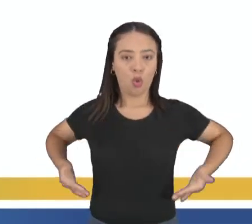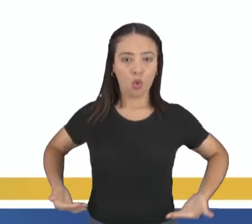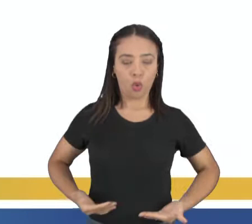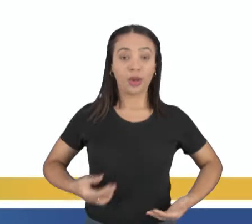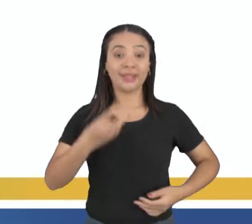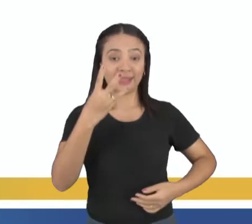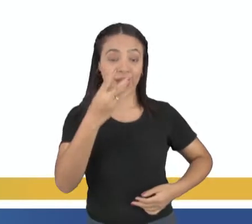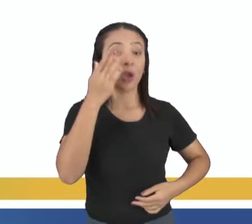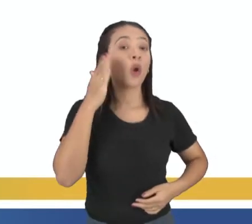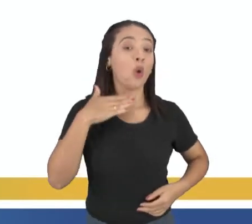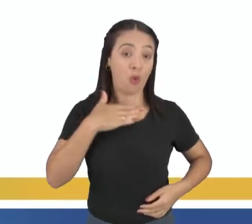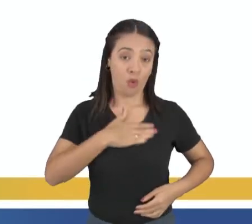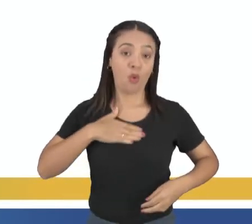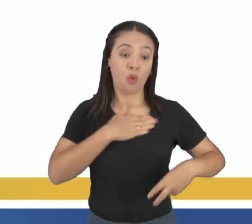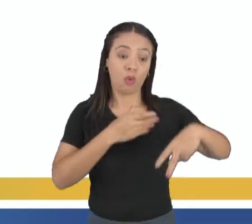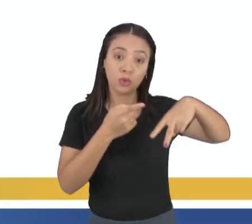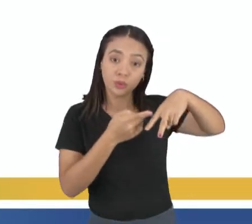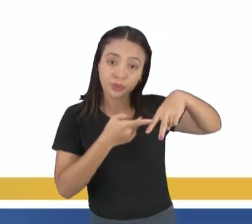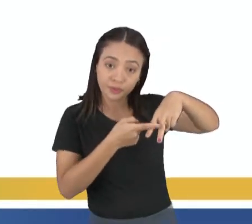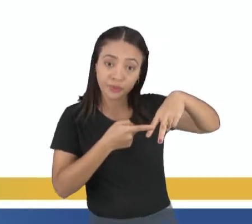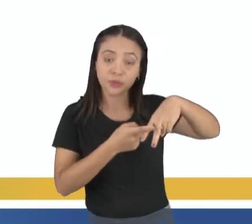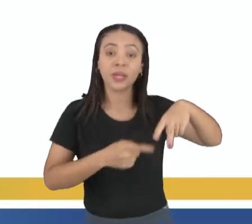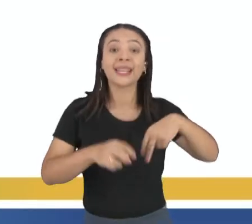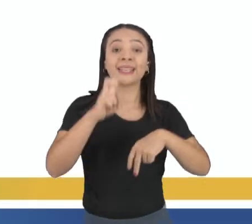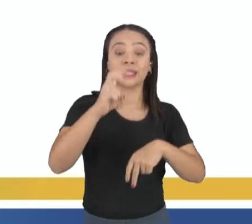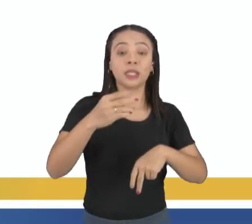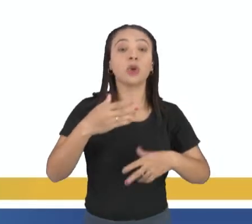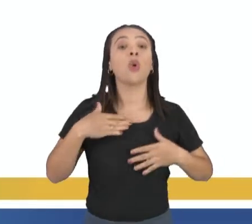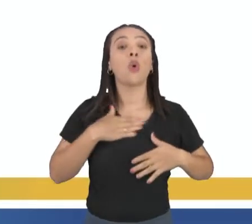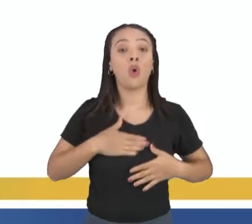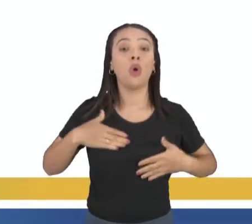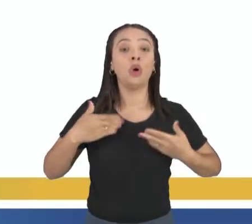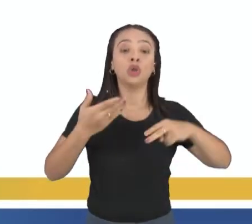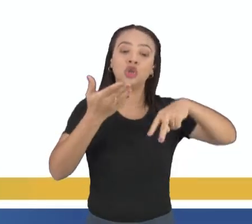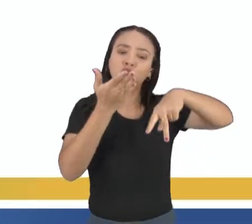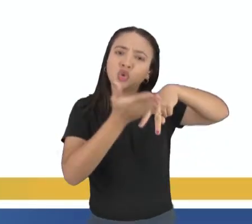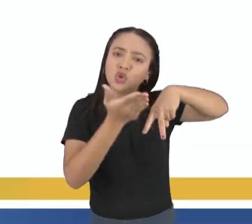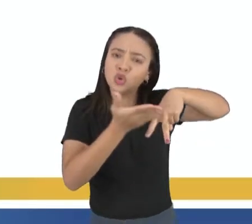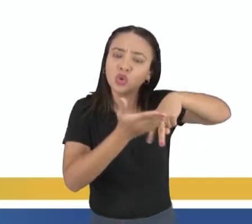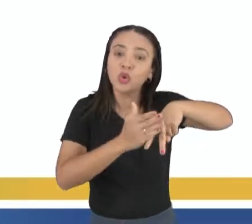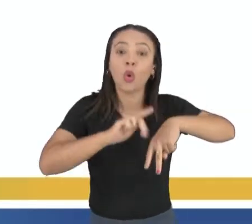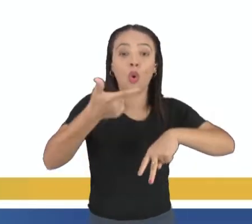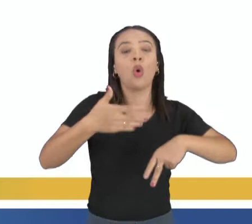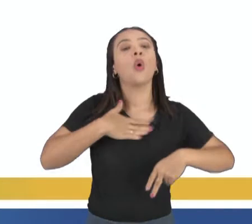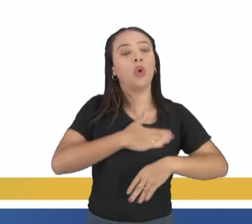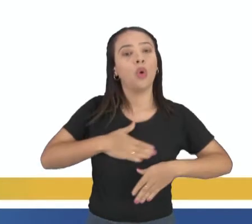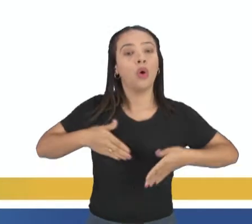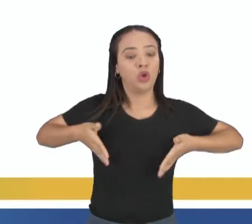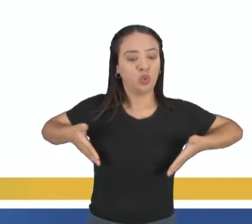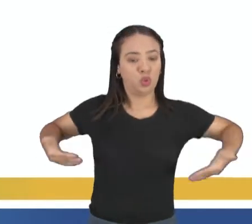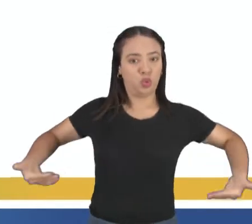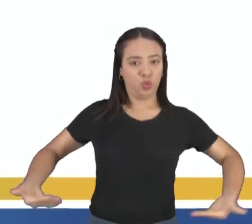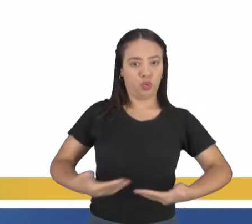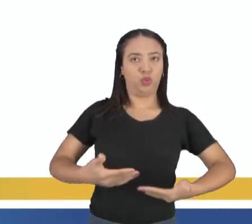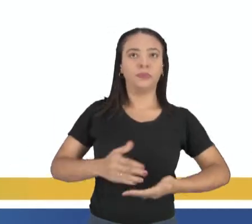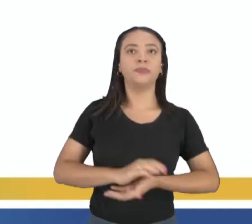usar calça, 5 preferem usar short e 8 preferem usar saia.